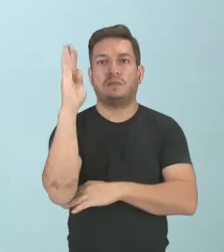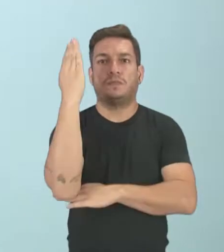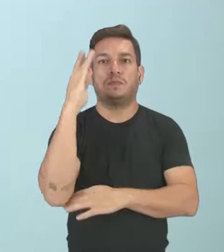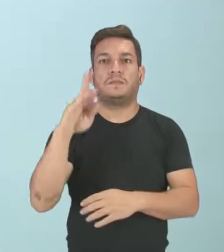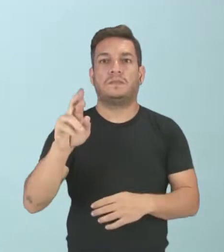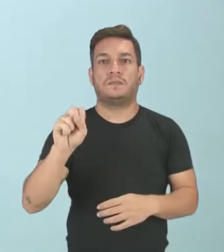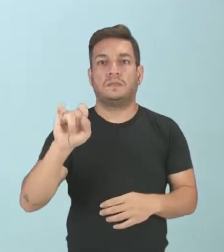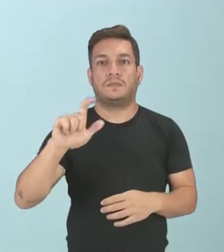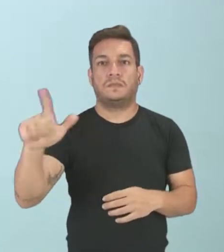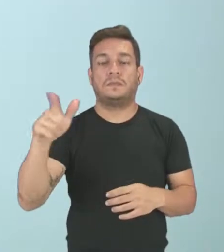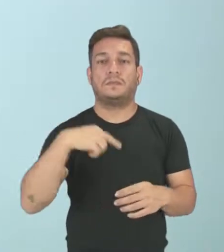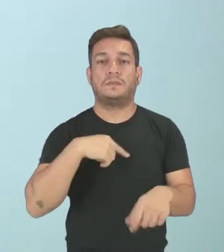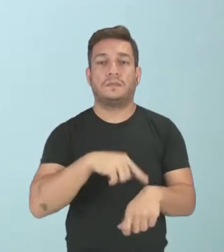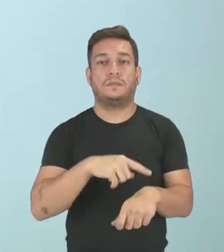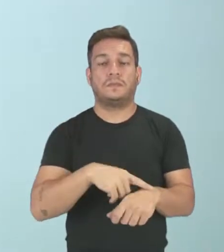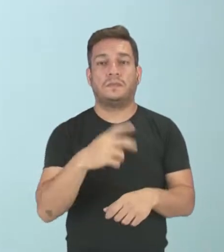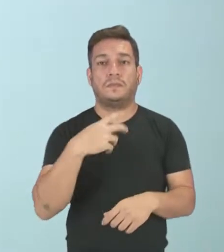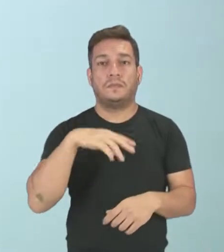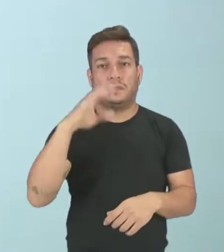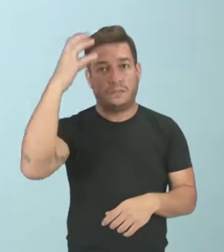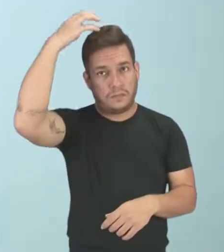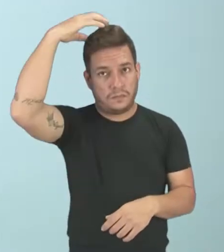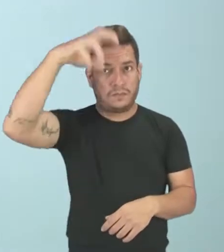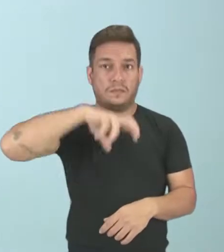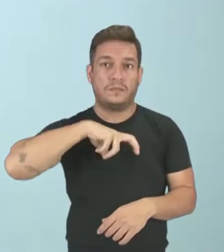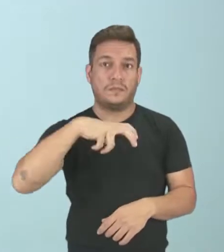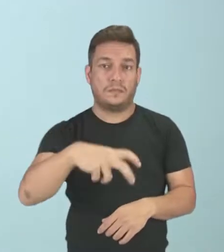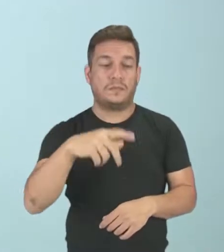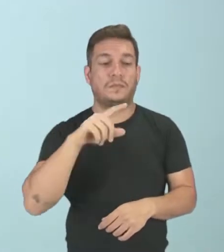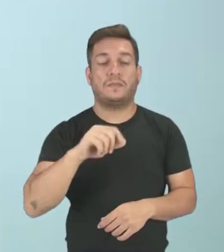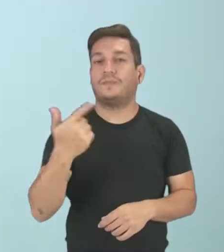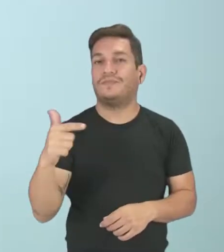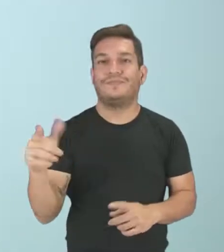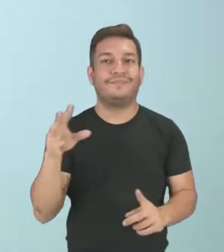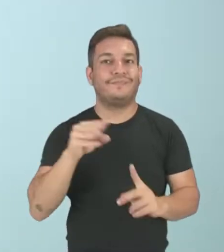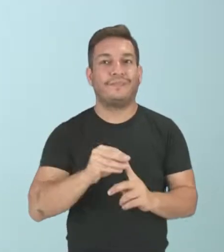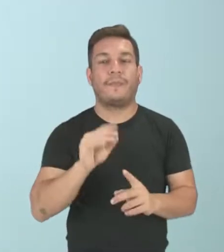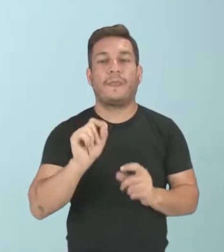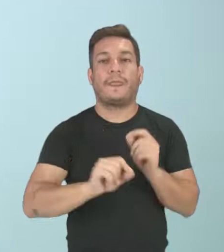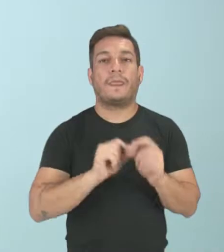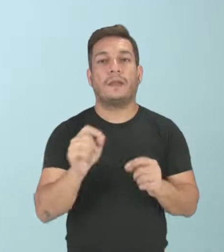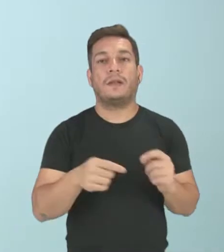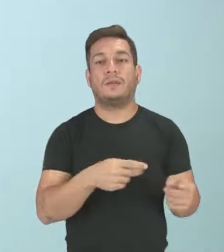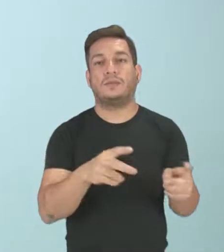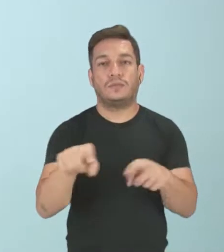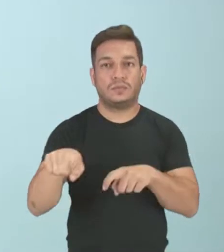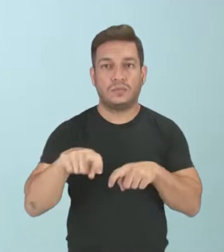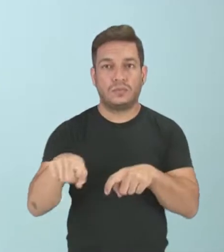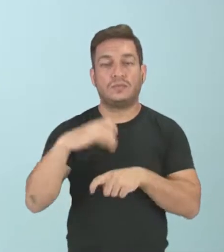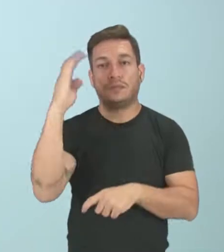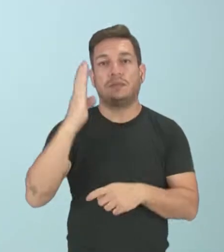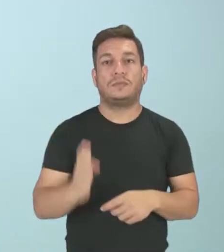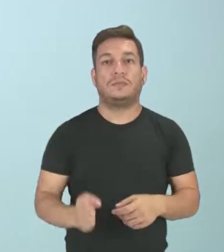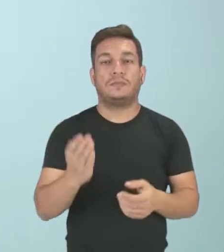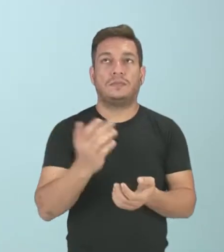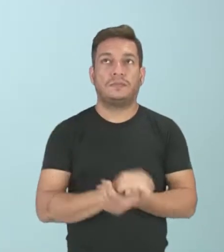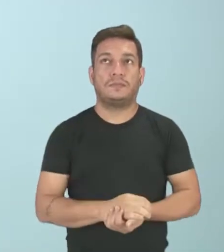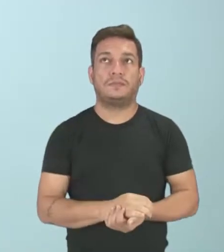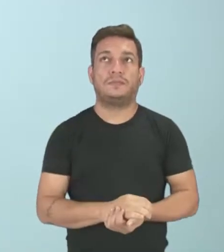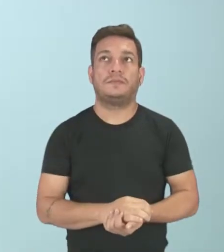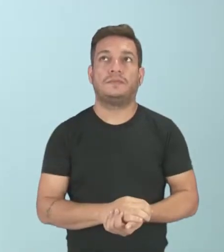pau-brasil. Então, nesse momento, a coroa portuguesa ela não tinha nenhum objetivo de colonizar o Brasil,